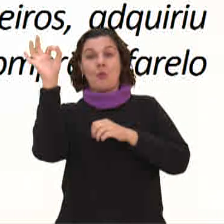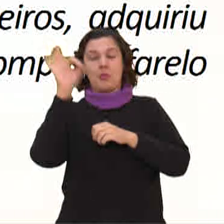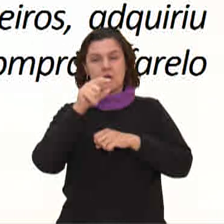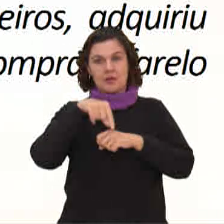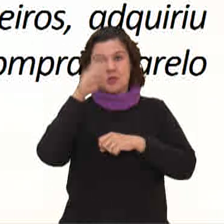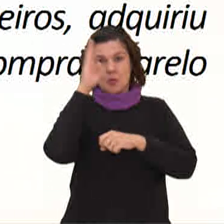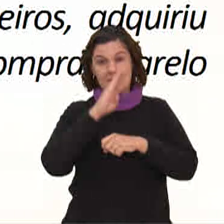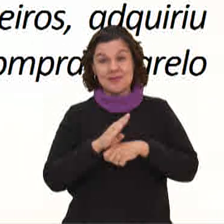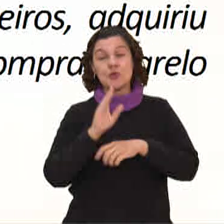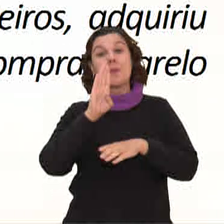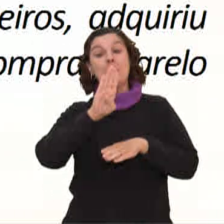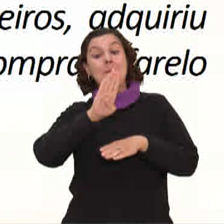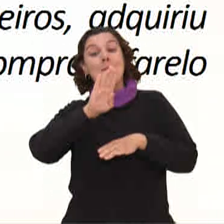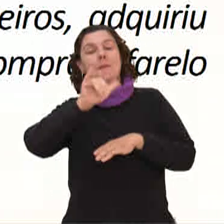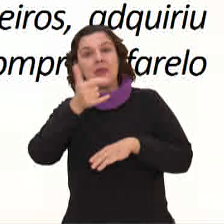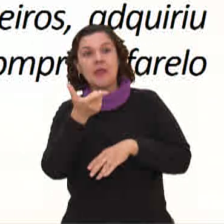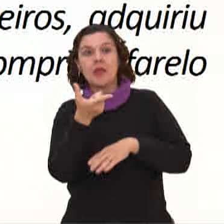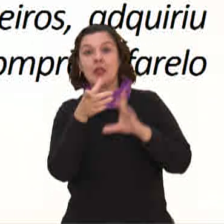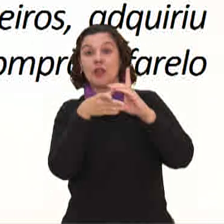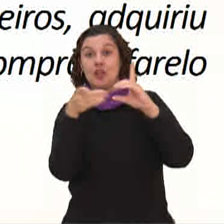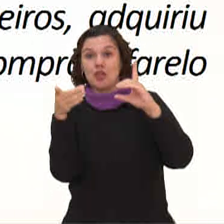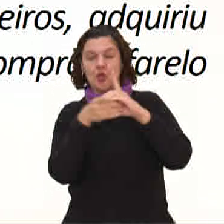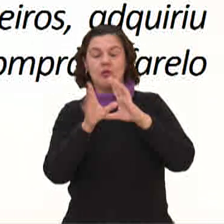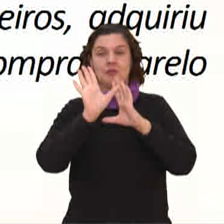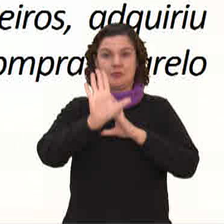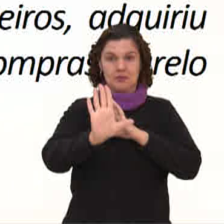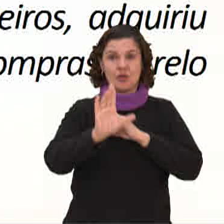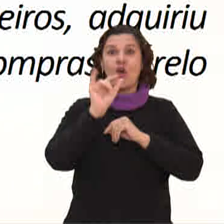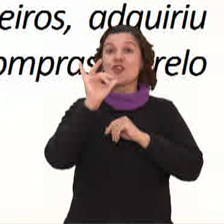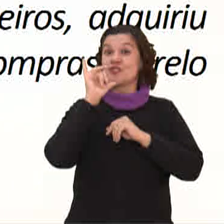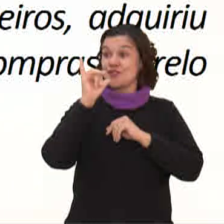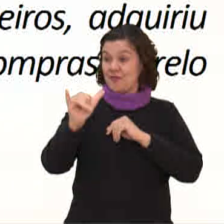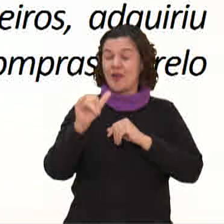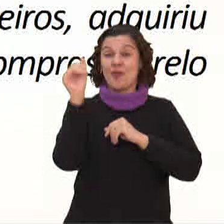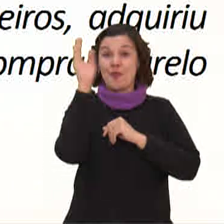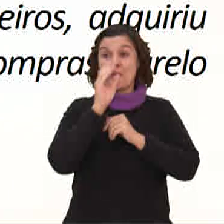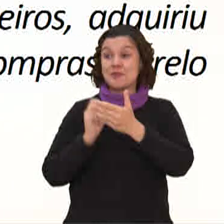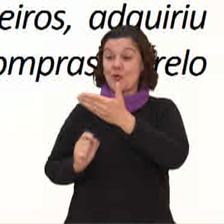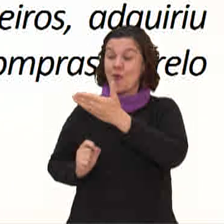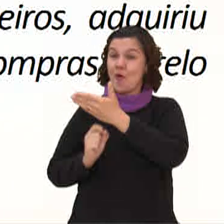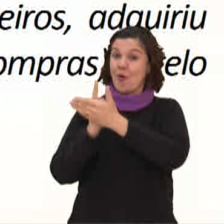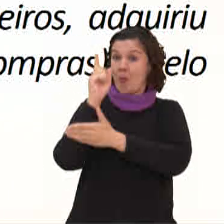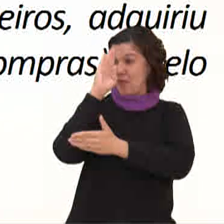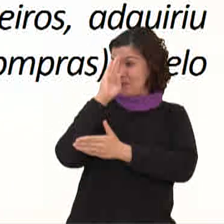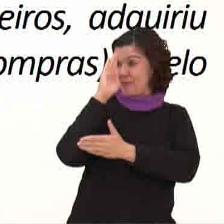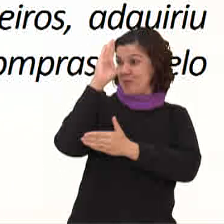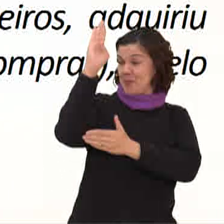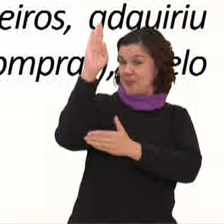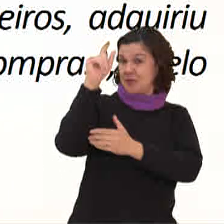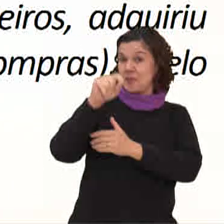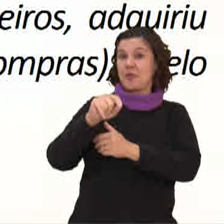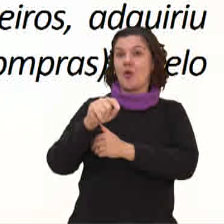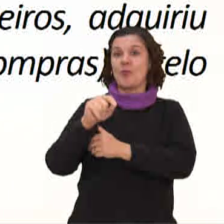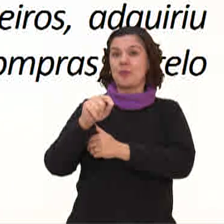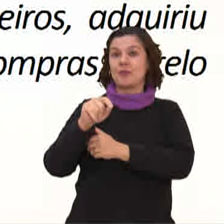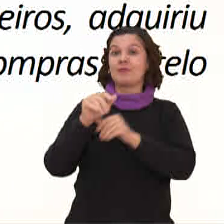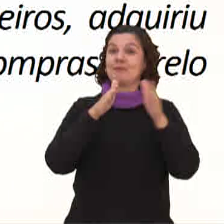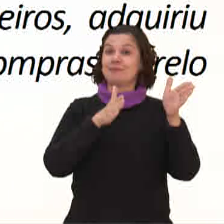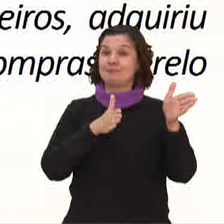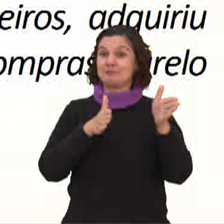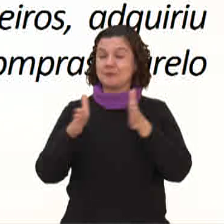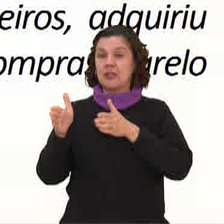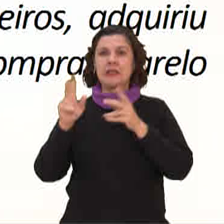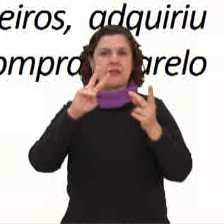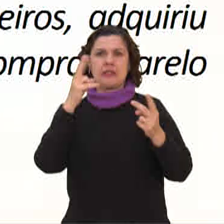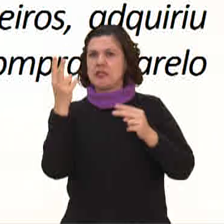em bilhões. O Brasil compra, olha aqui aquilo que eu já disse que você já sabe, compra principalmente produtos manufaturados